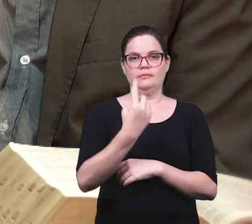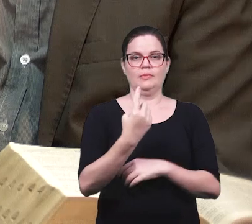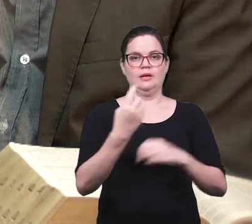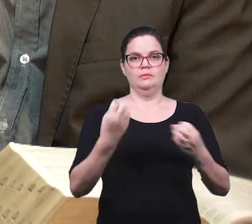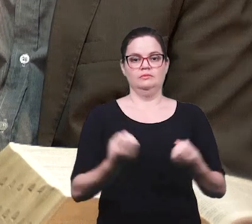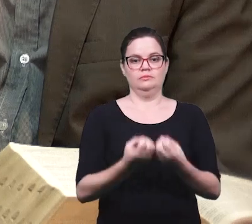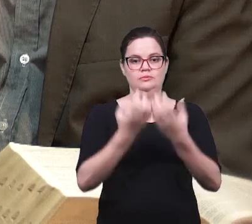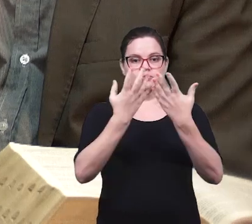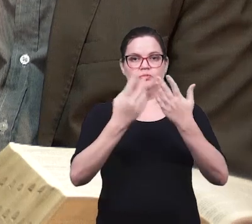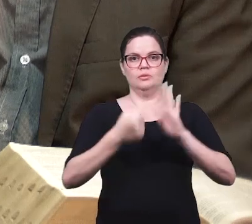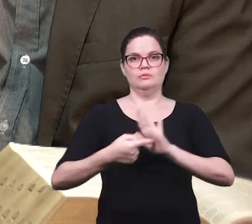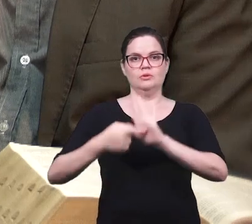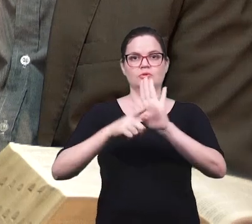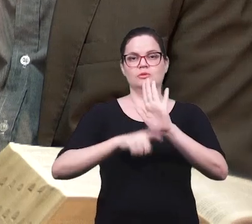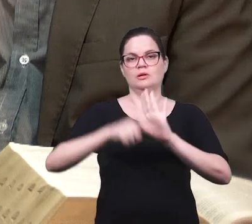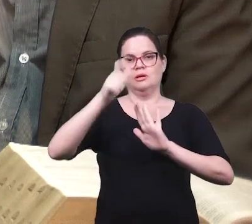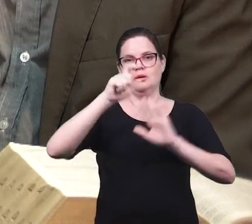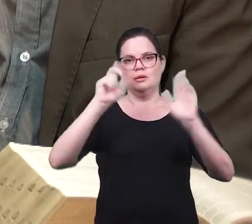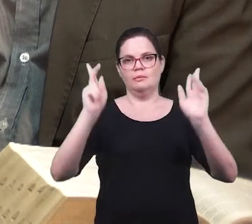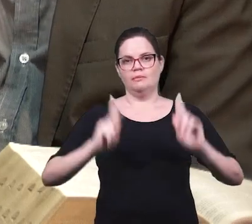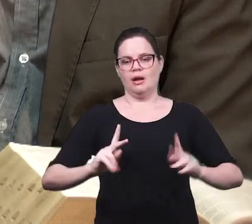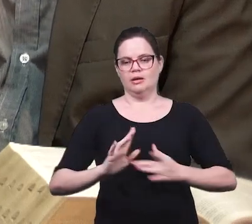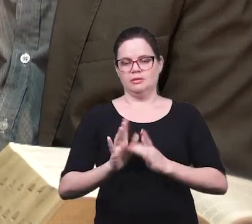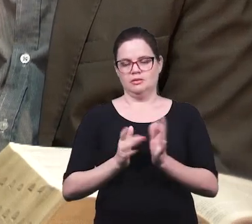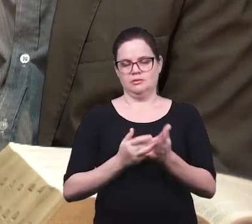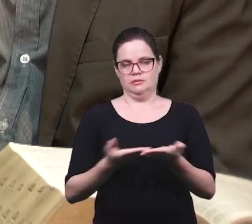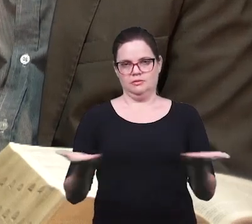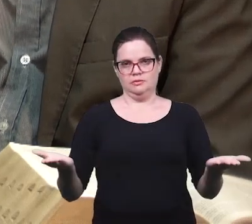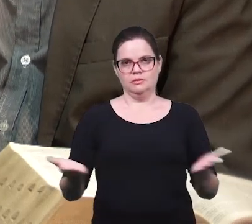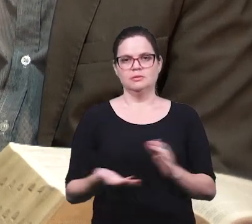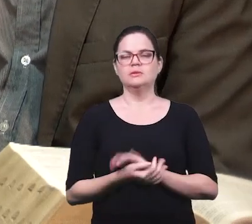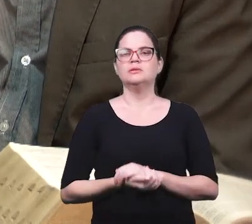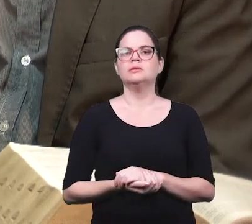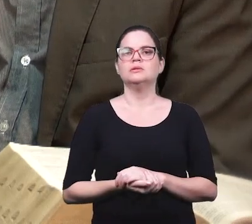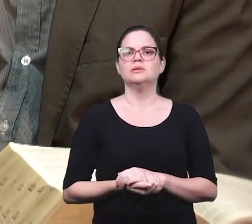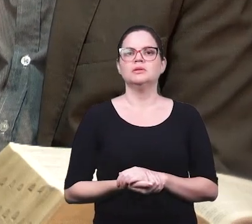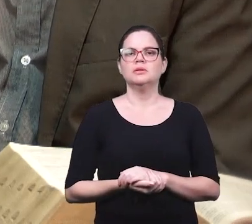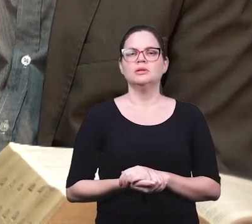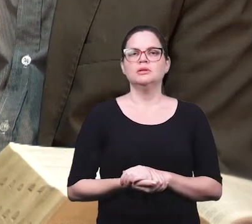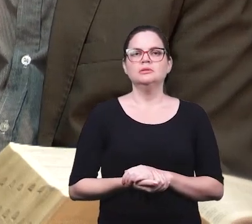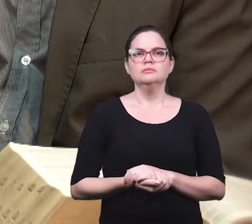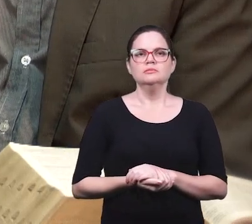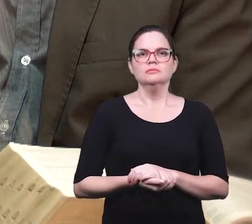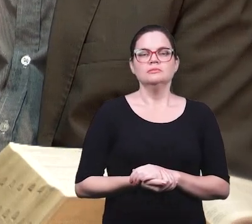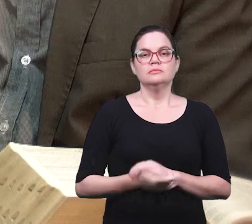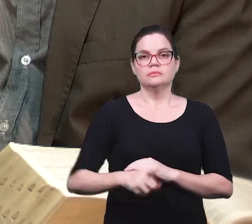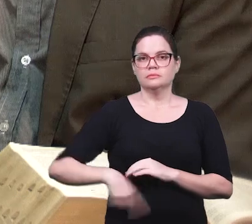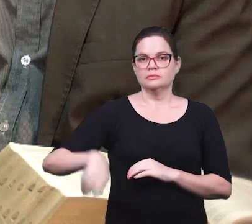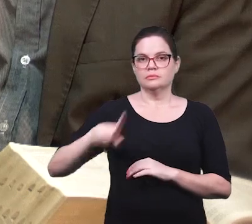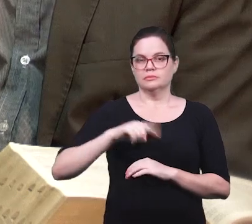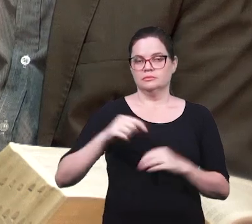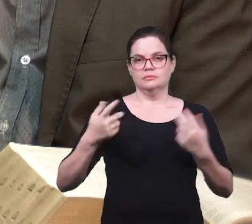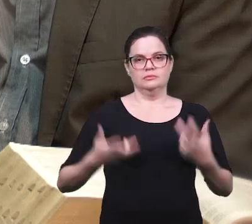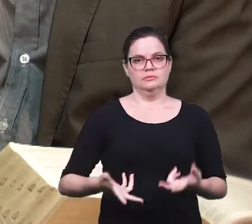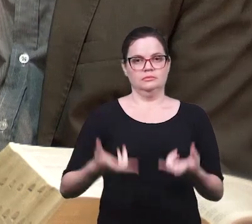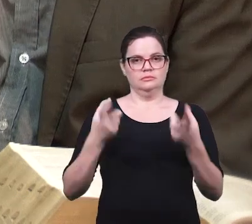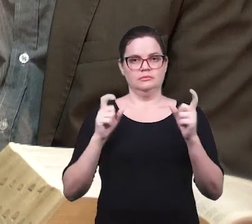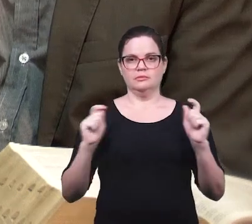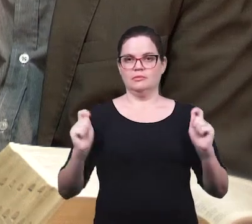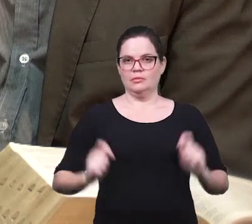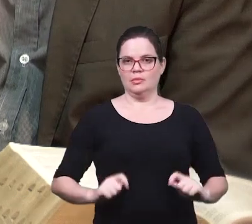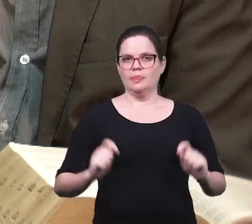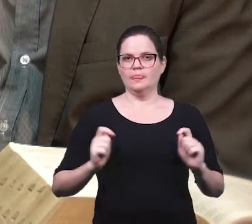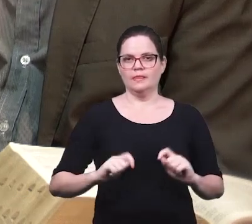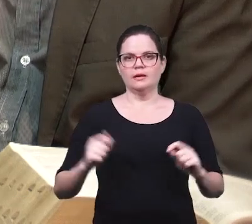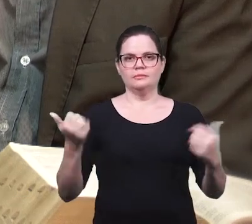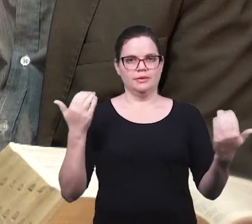Senhor Jesus é: paz seja convosco. Amém. Né? Então nós observamos que tudo isso é